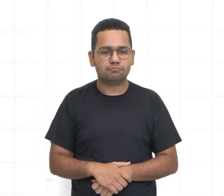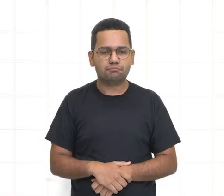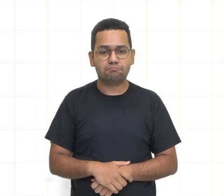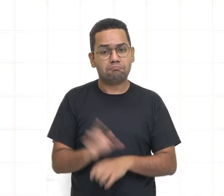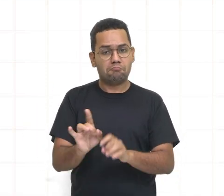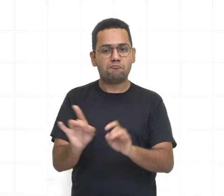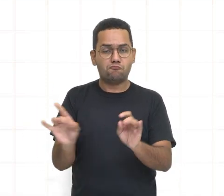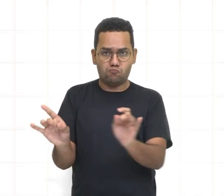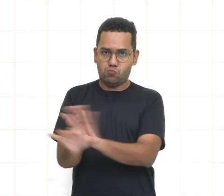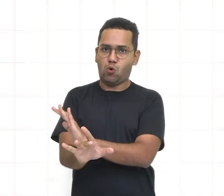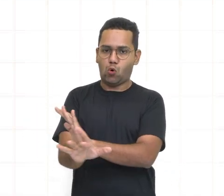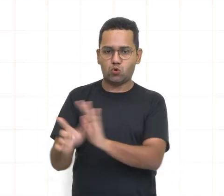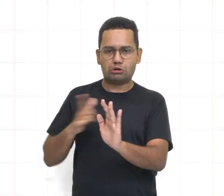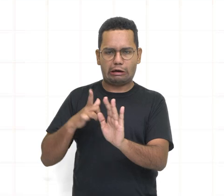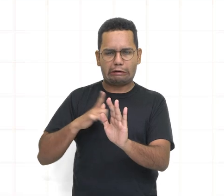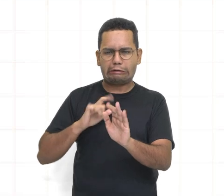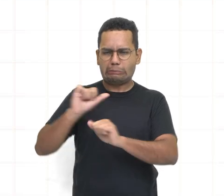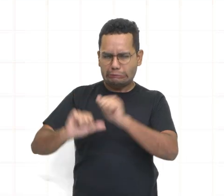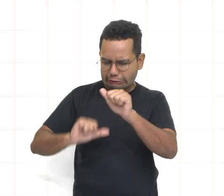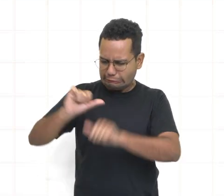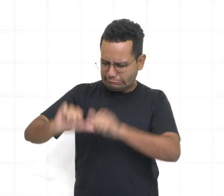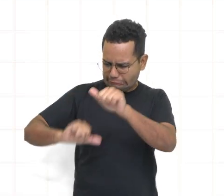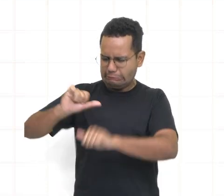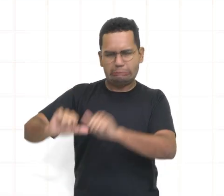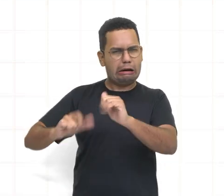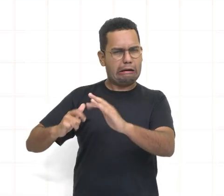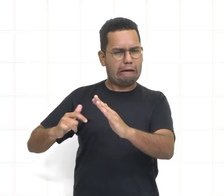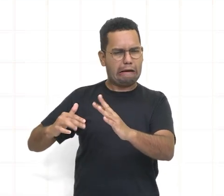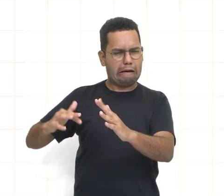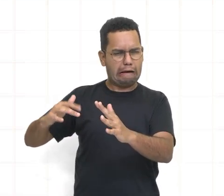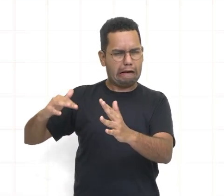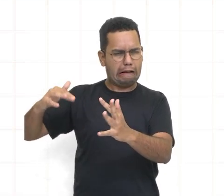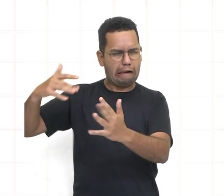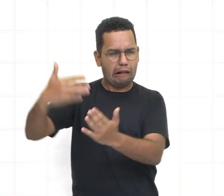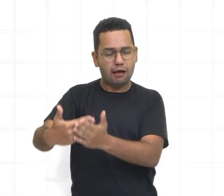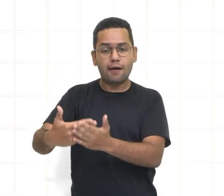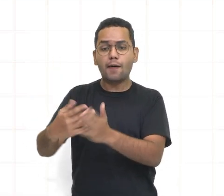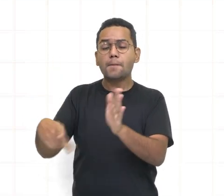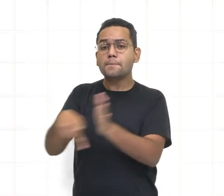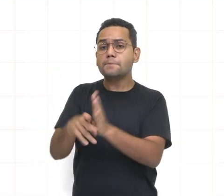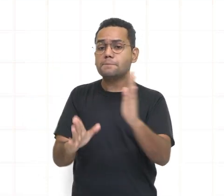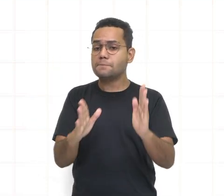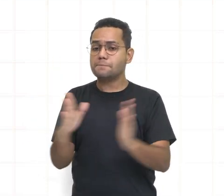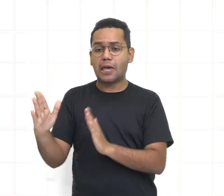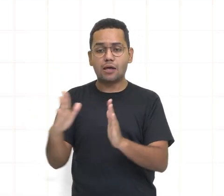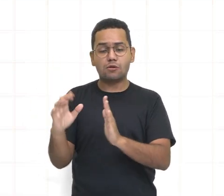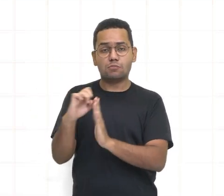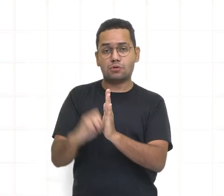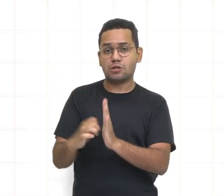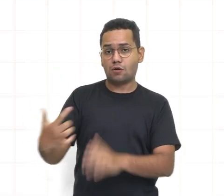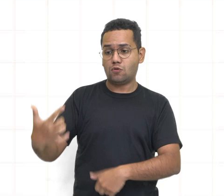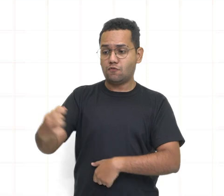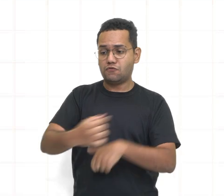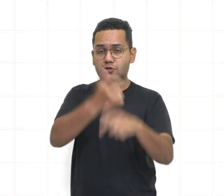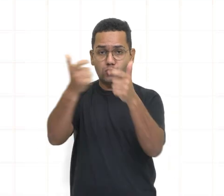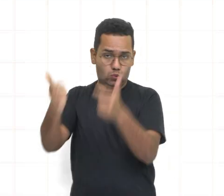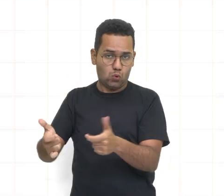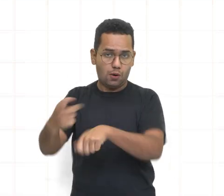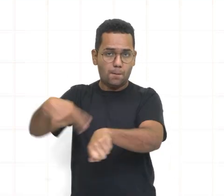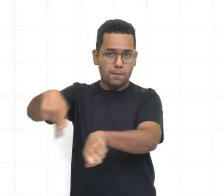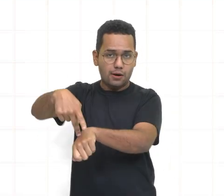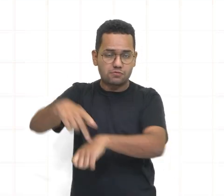o resultado final de um longo processo de transformação que aconteceu na China no decorrer do